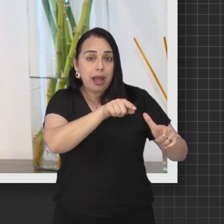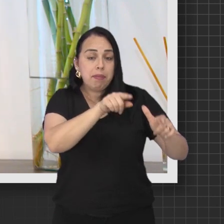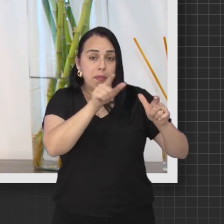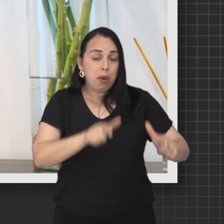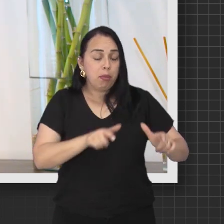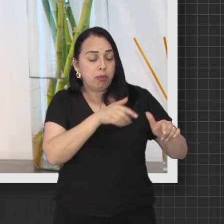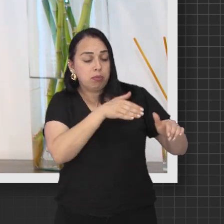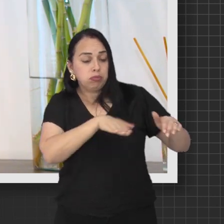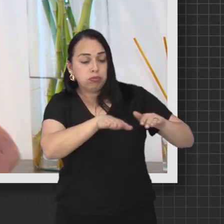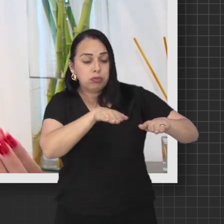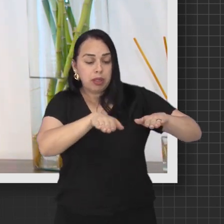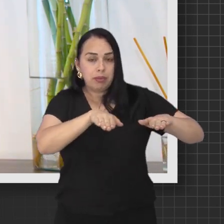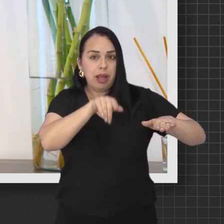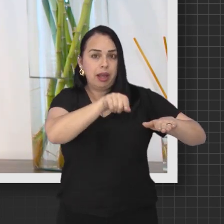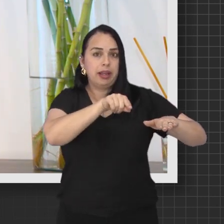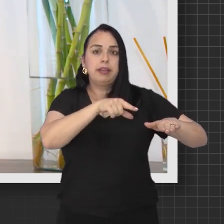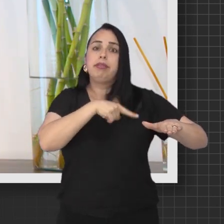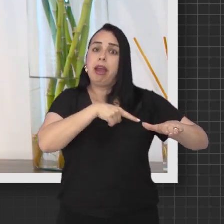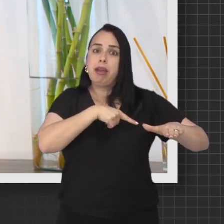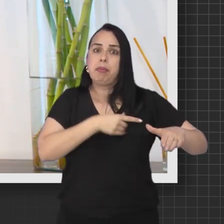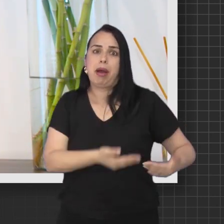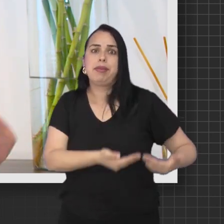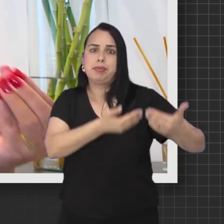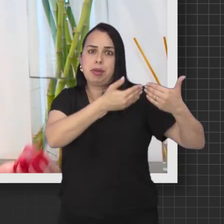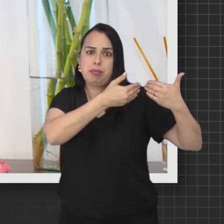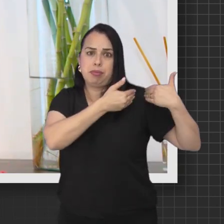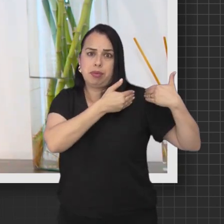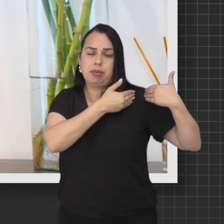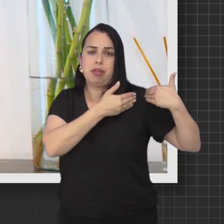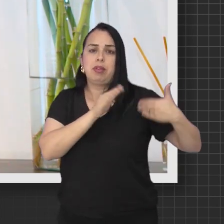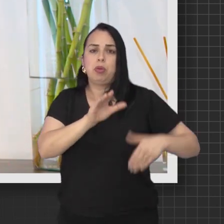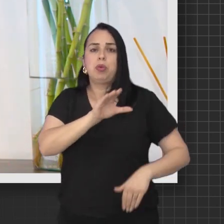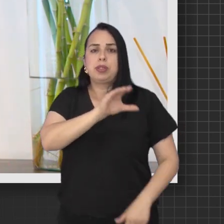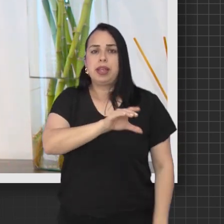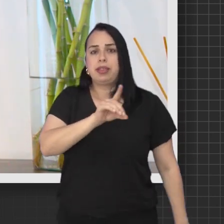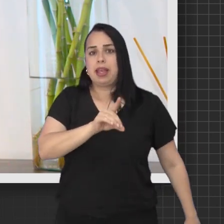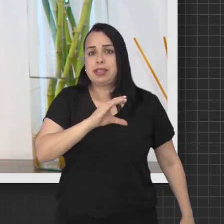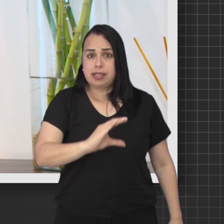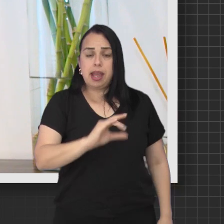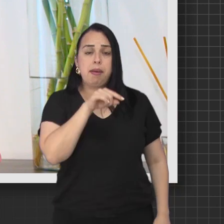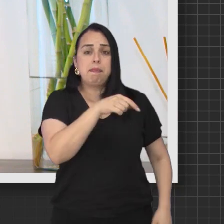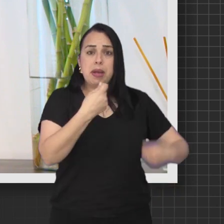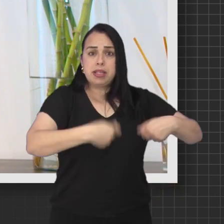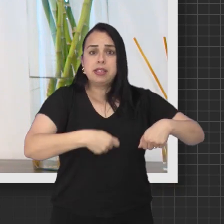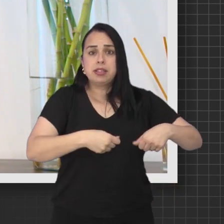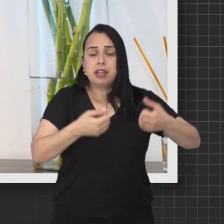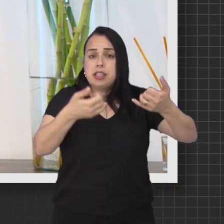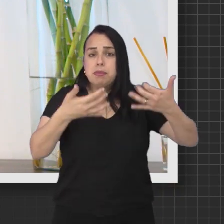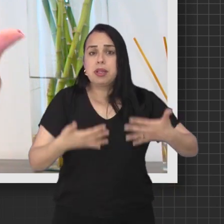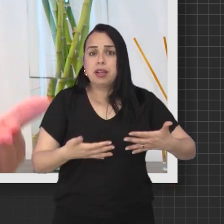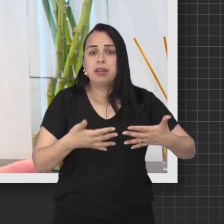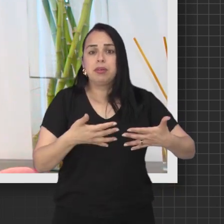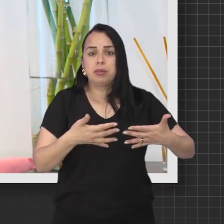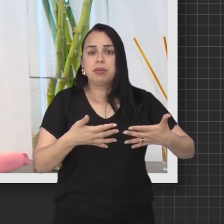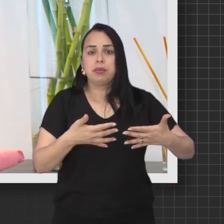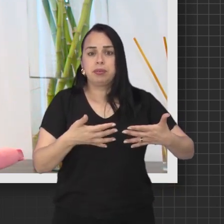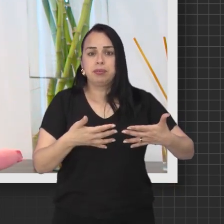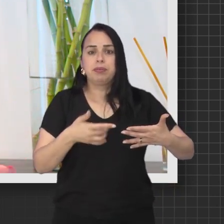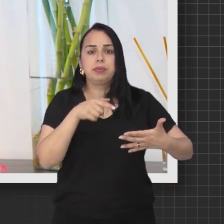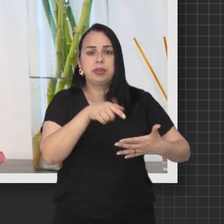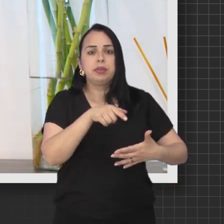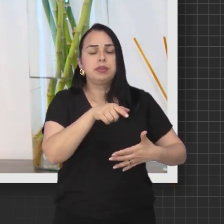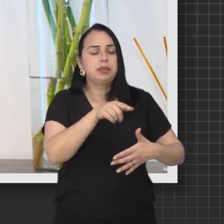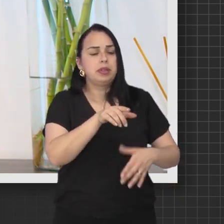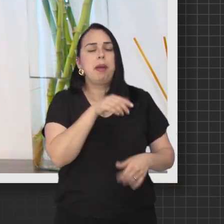tem uma responsabilidade objetiva, nos termos do Código de Defesa do Consumidor. O que isso quer dizer? Nesse caso,